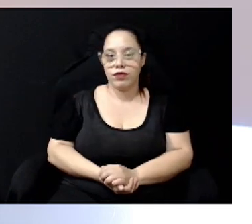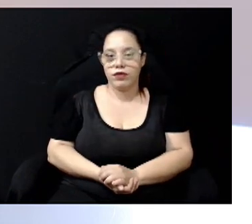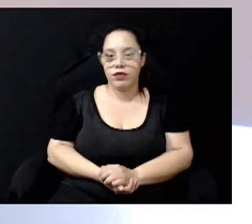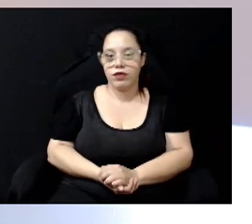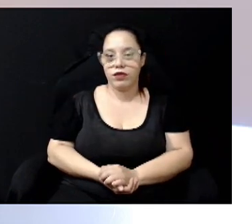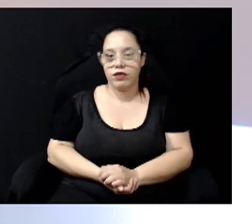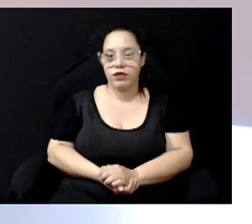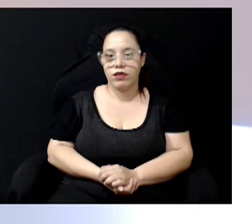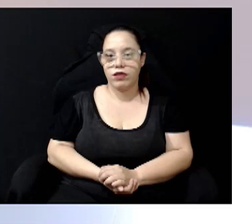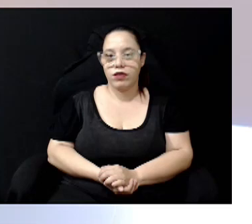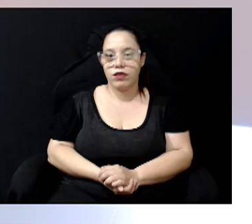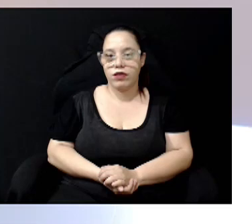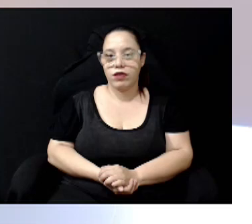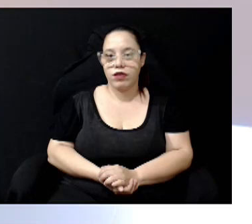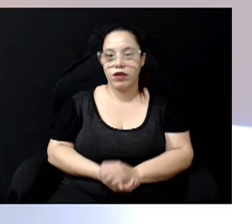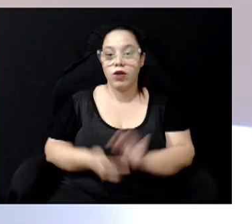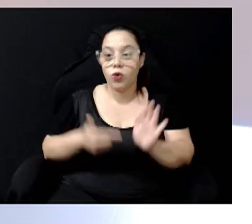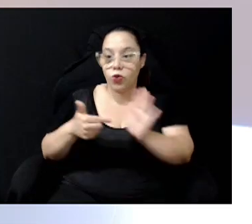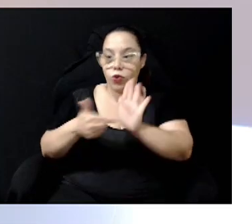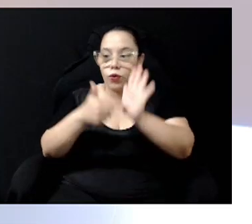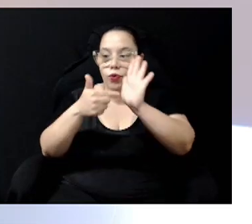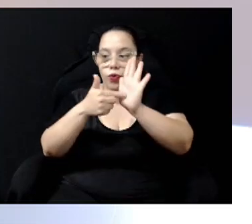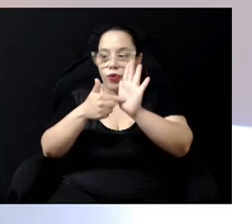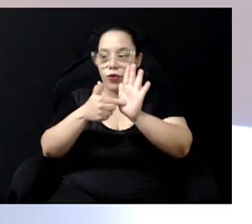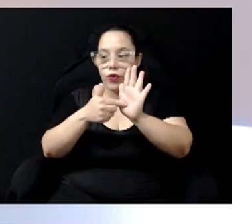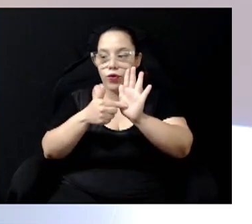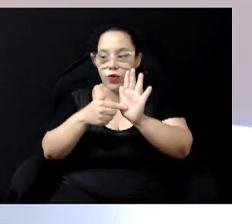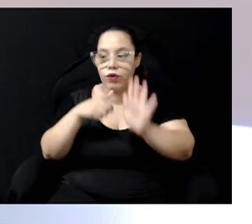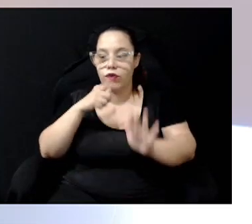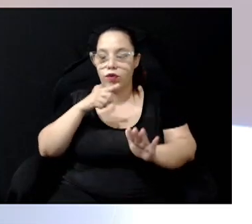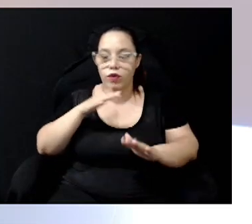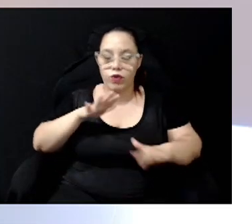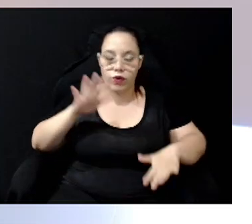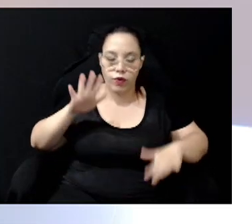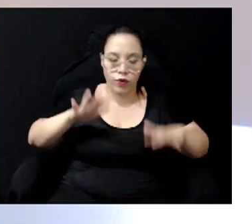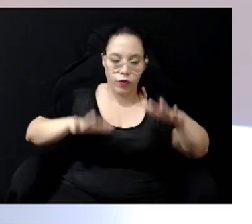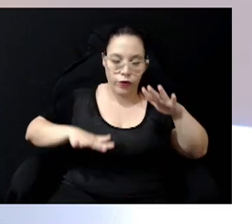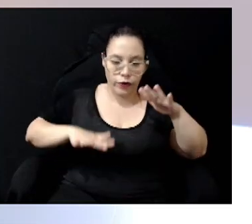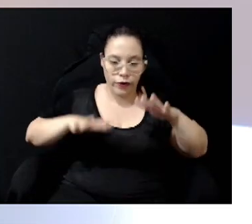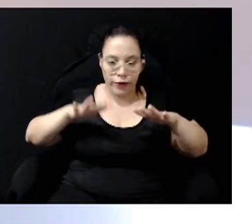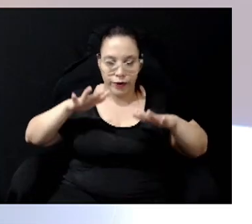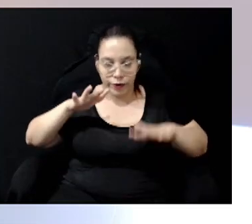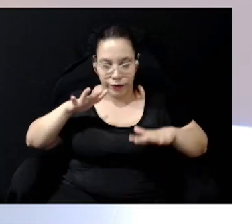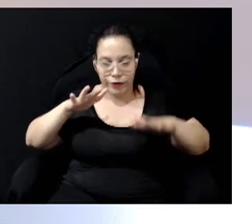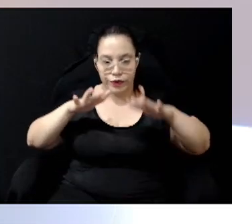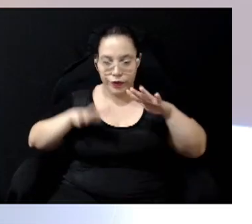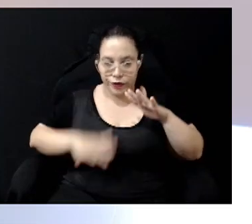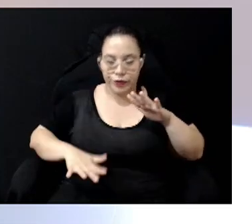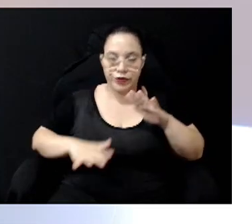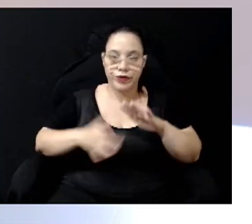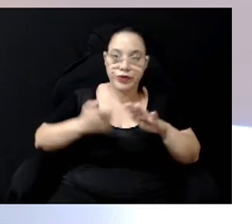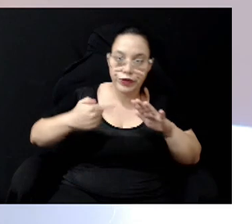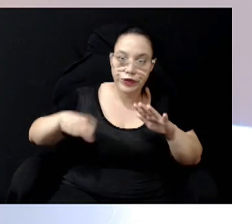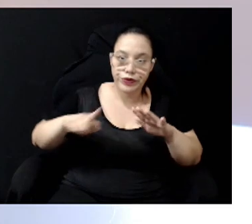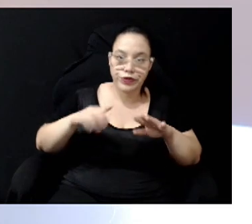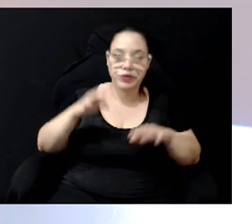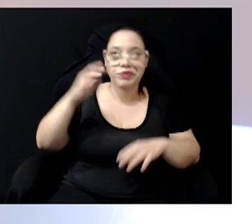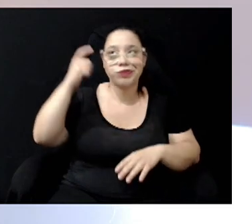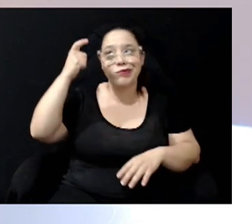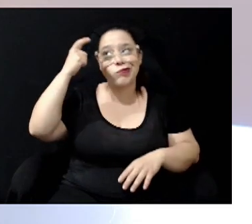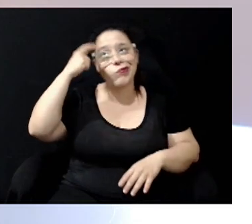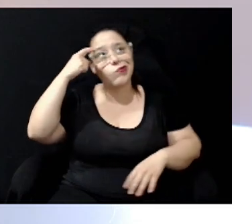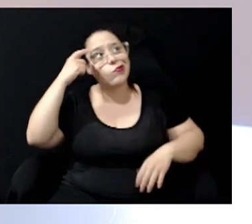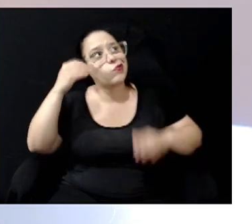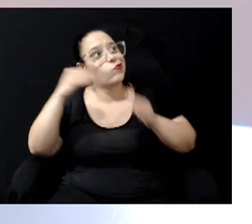algo que mostra, através do movimento, as dinâmicas que estão ainda no inconsciente e ali fica muito mais